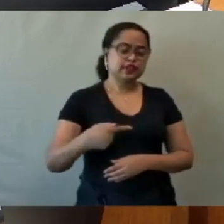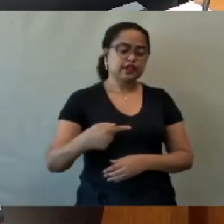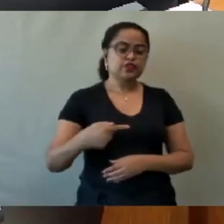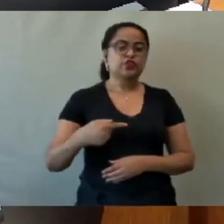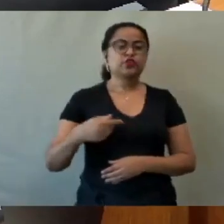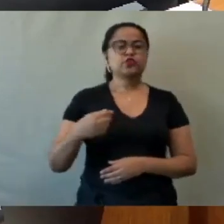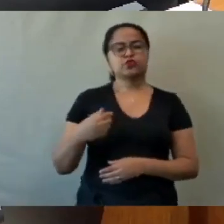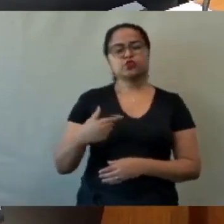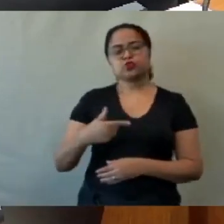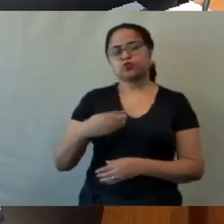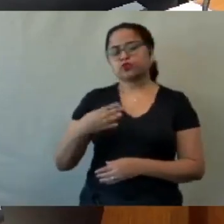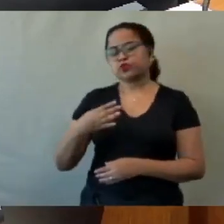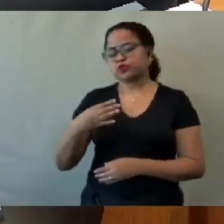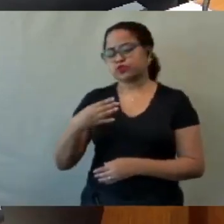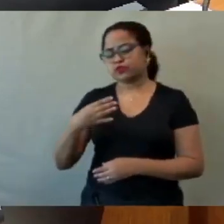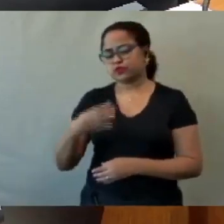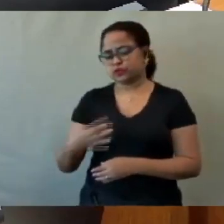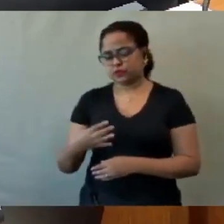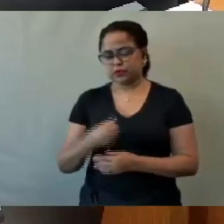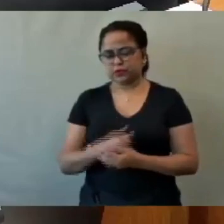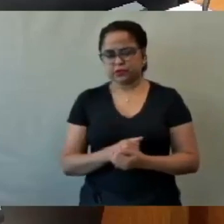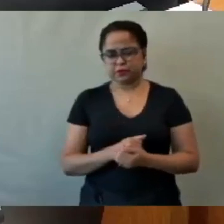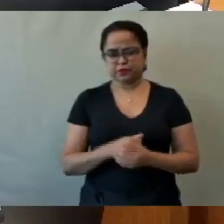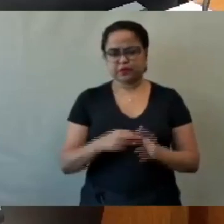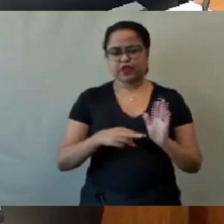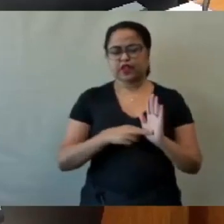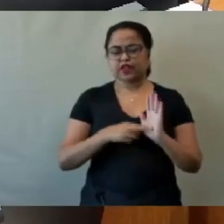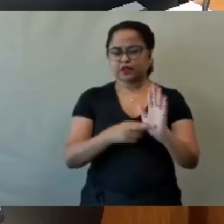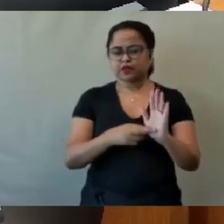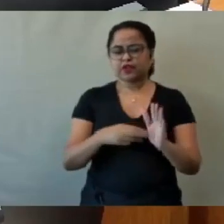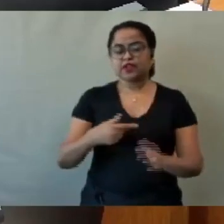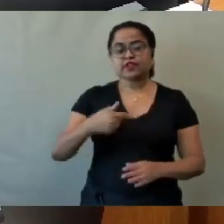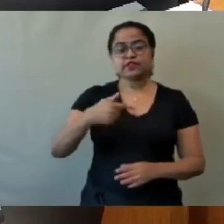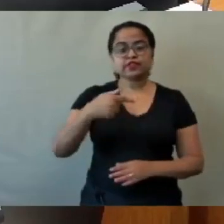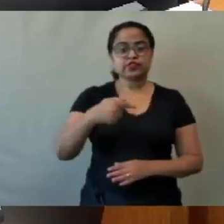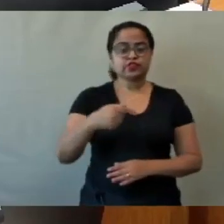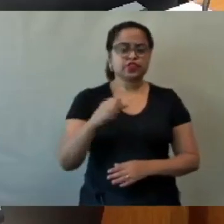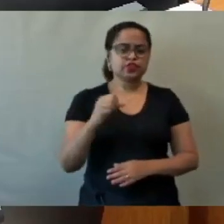757/2024. Requerimento de comissão